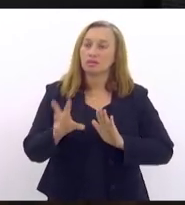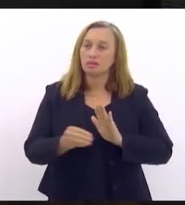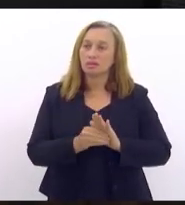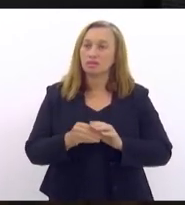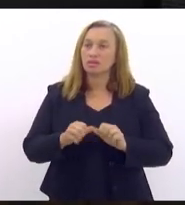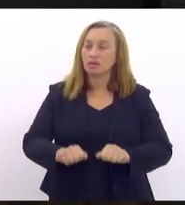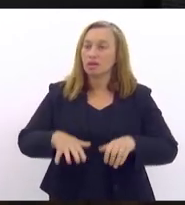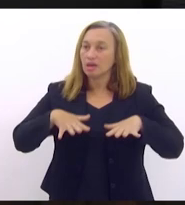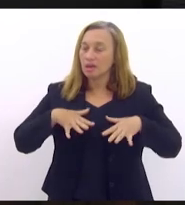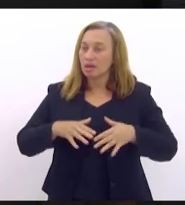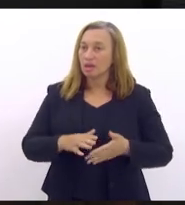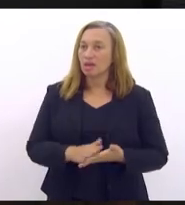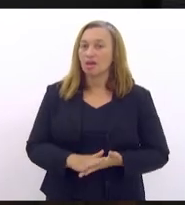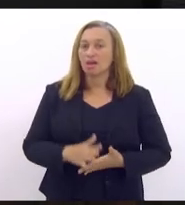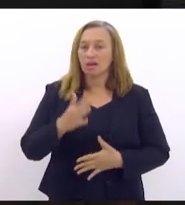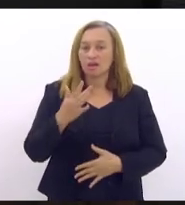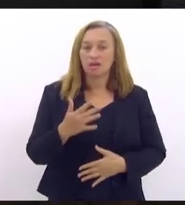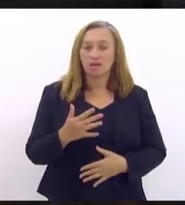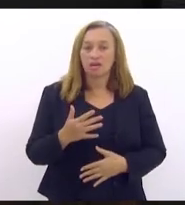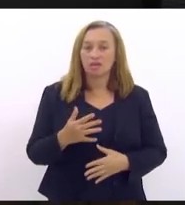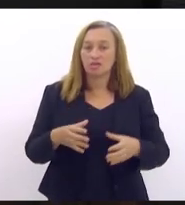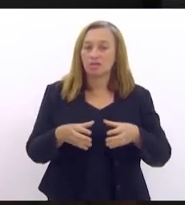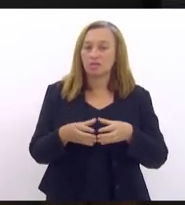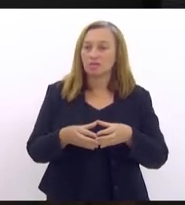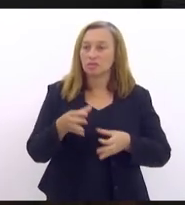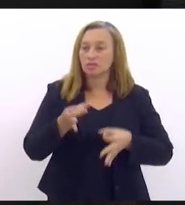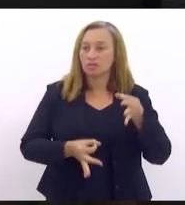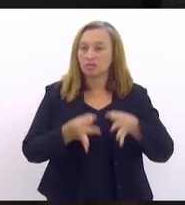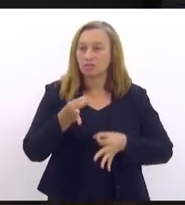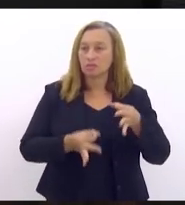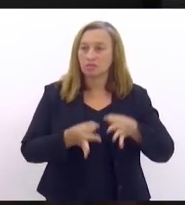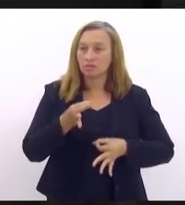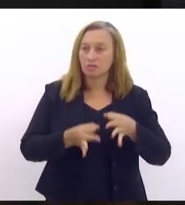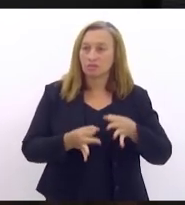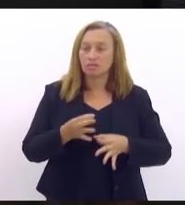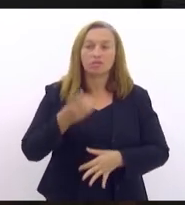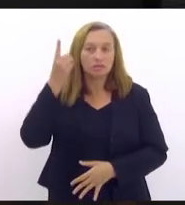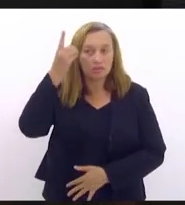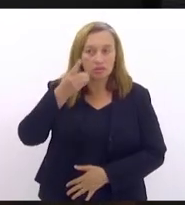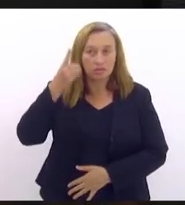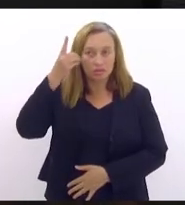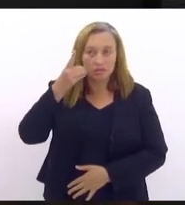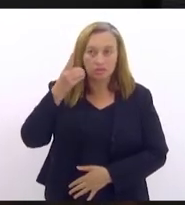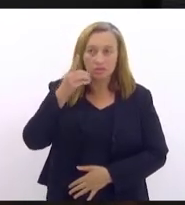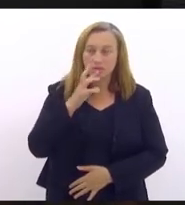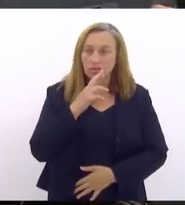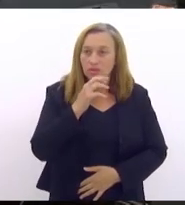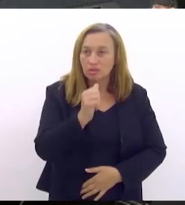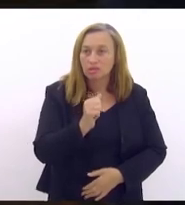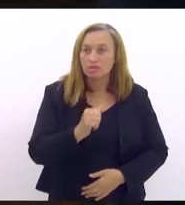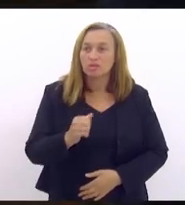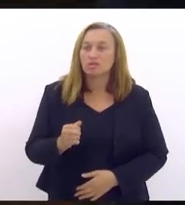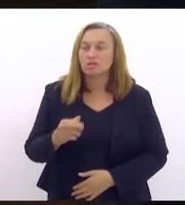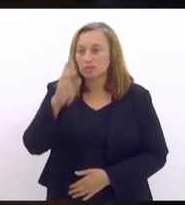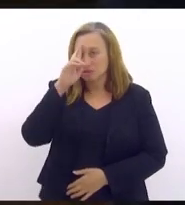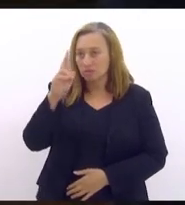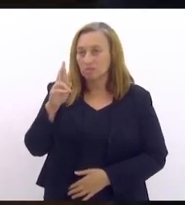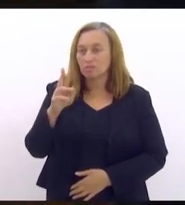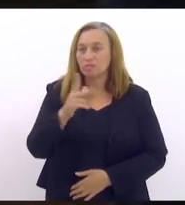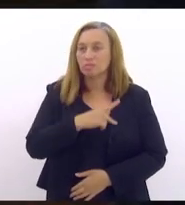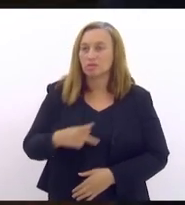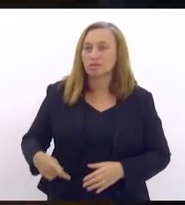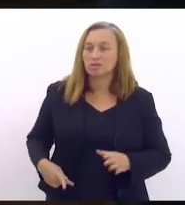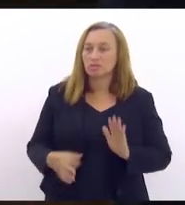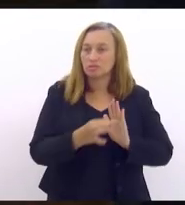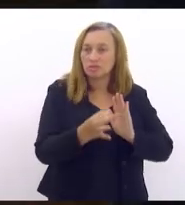plenário. Para emitir parecer pela Comissão de Constituição e Justiça, deputado Rodrigo Amorim. Senhor presidente, parecer é contrário